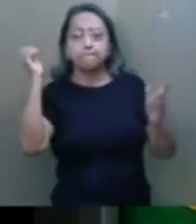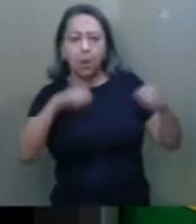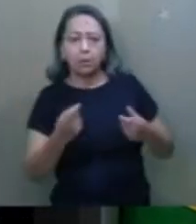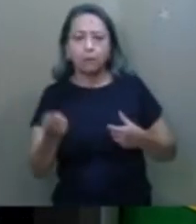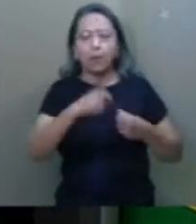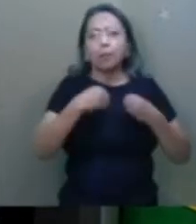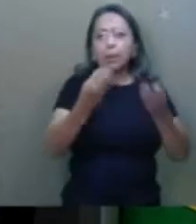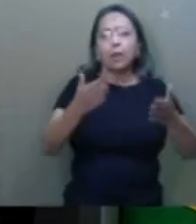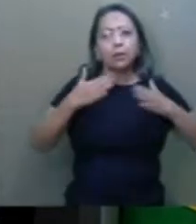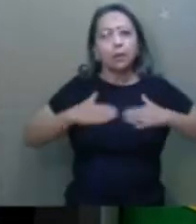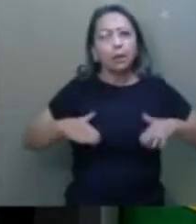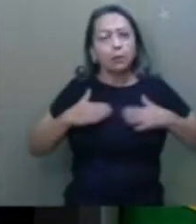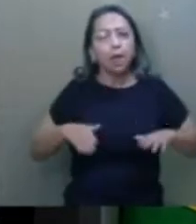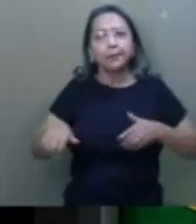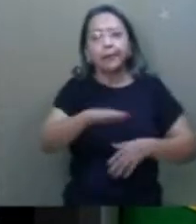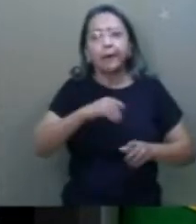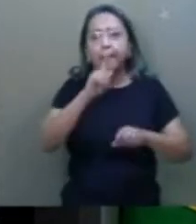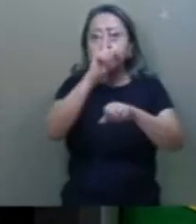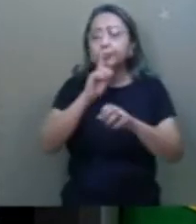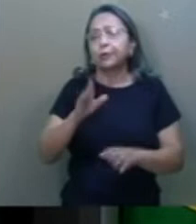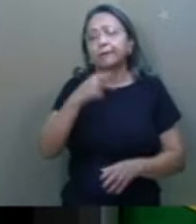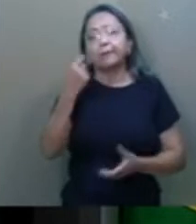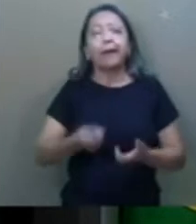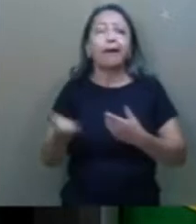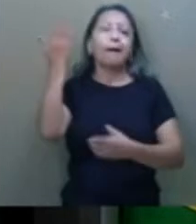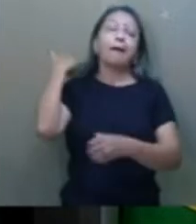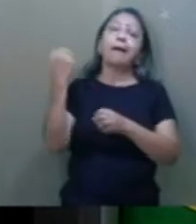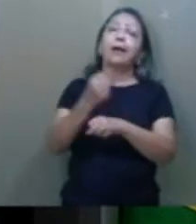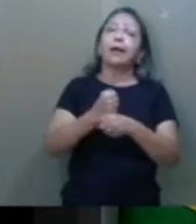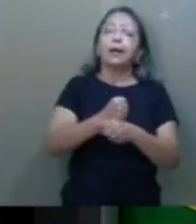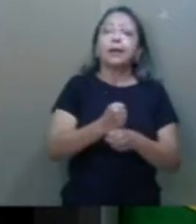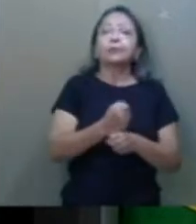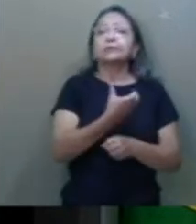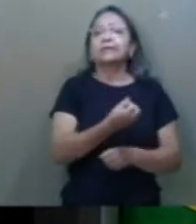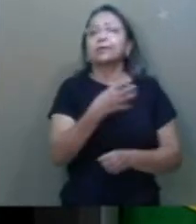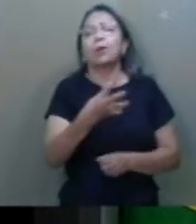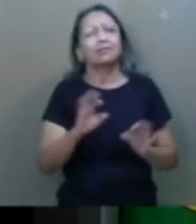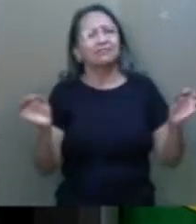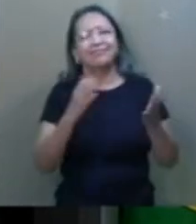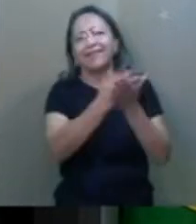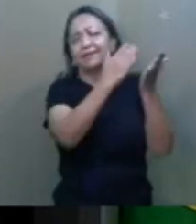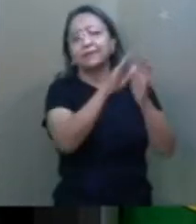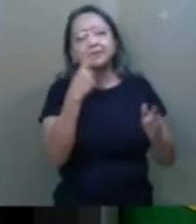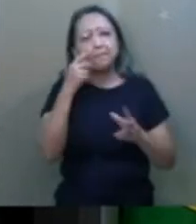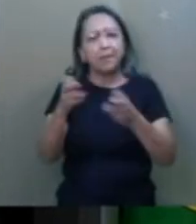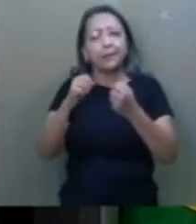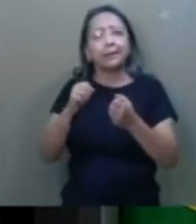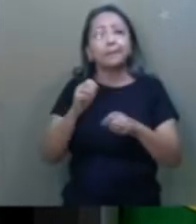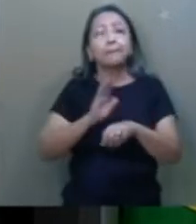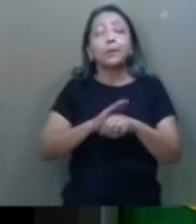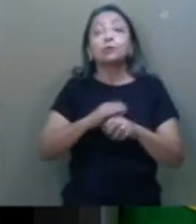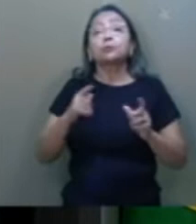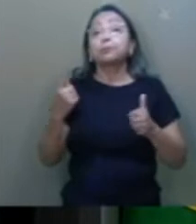devolver a tranquilidade, ah, já estamos falando lá de 64, nada disso. Os senhores observam que em situação de crise como a